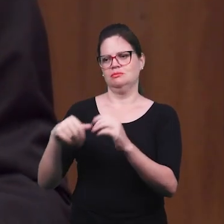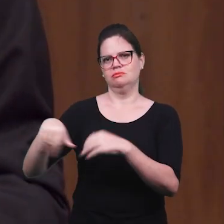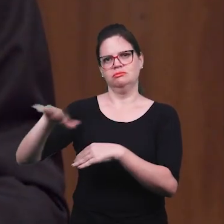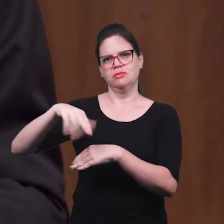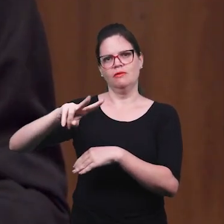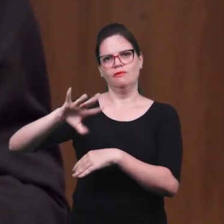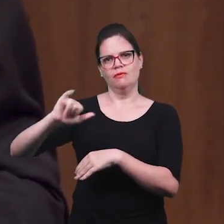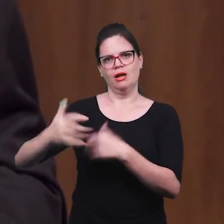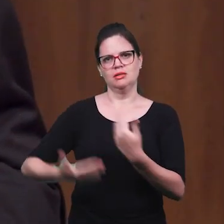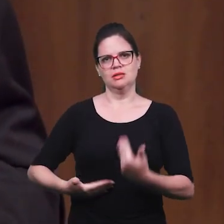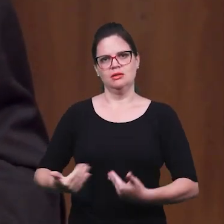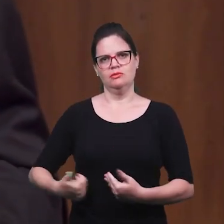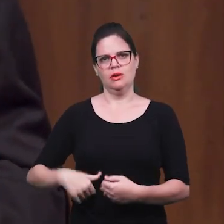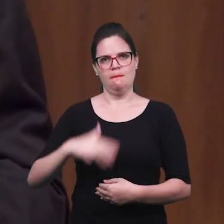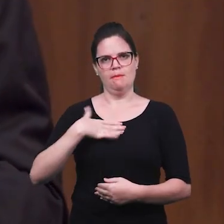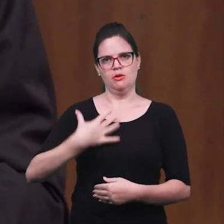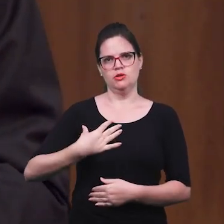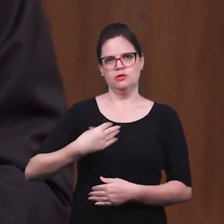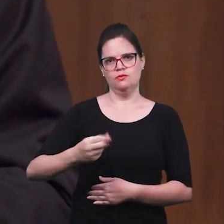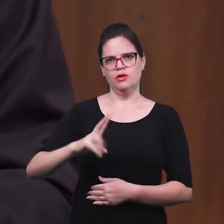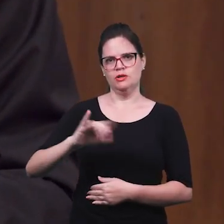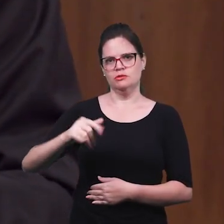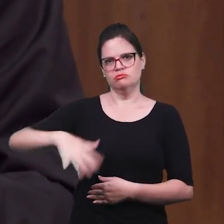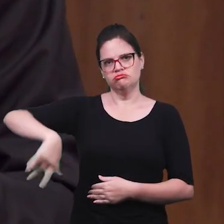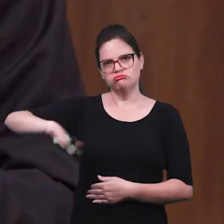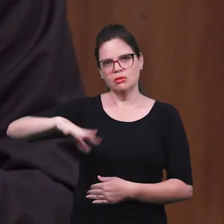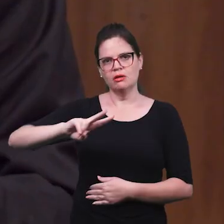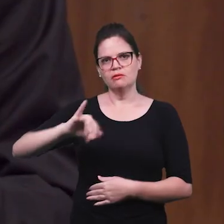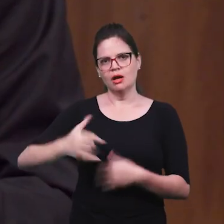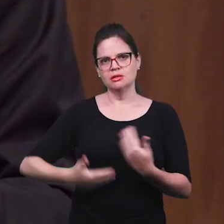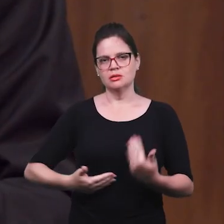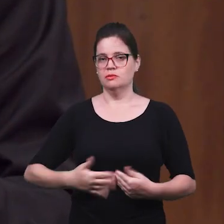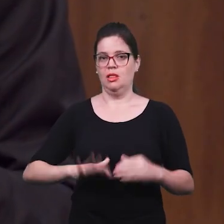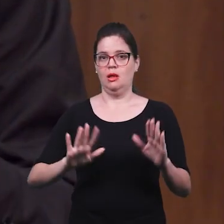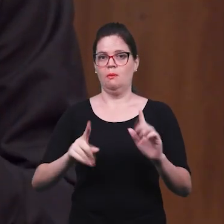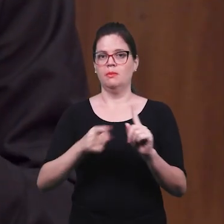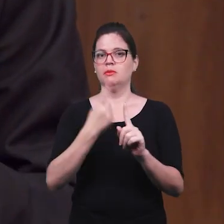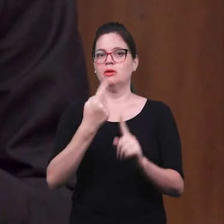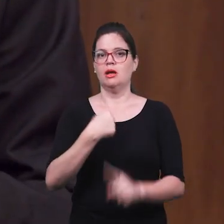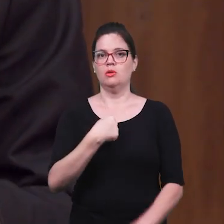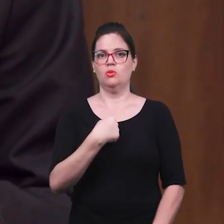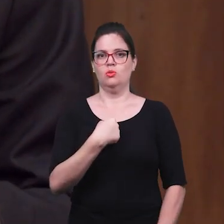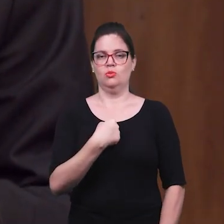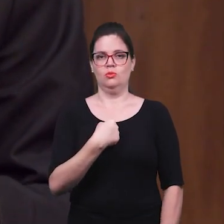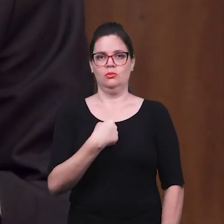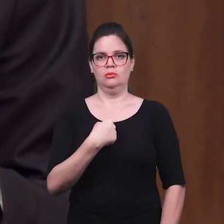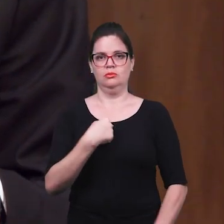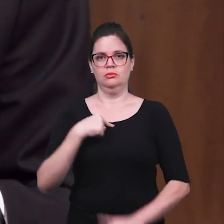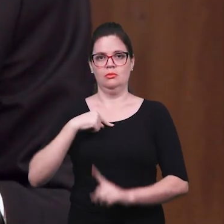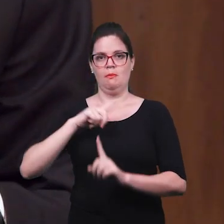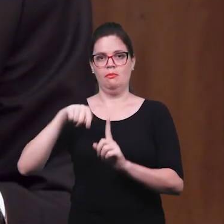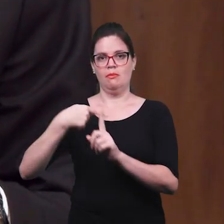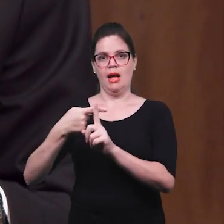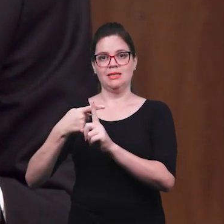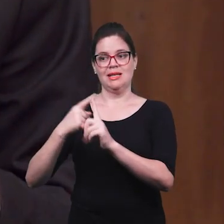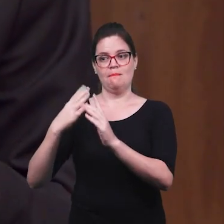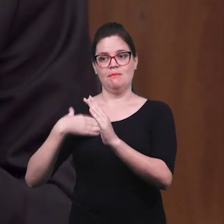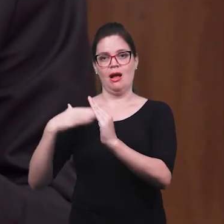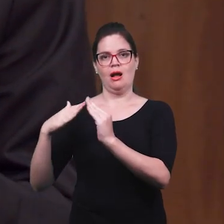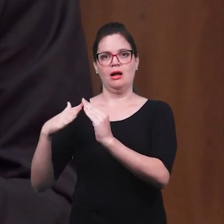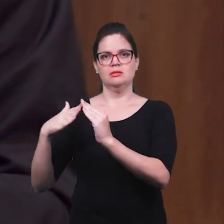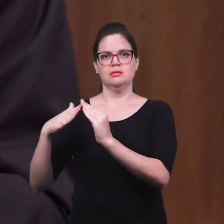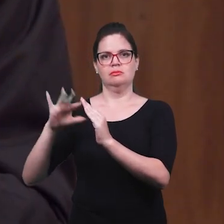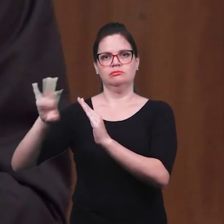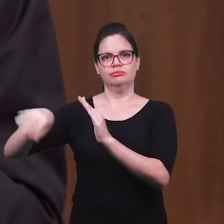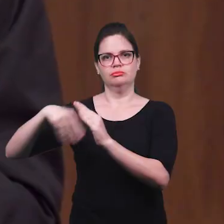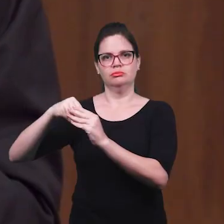Ou podia falar, os meus filhos. A primeira expressão é eu. Eu e depois a